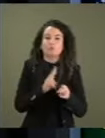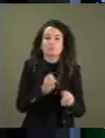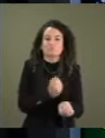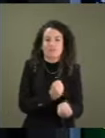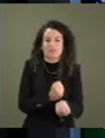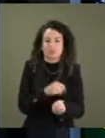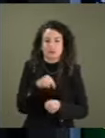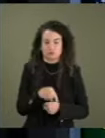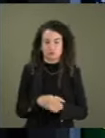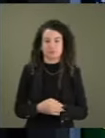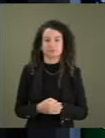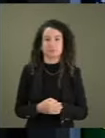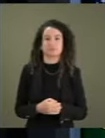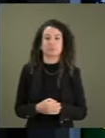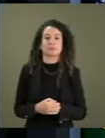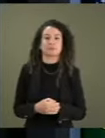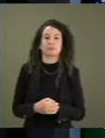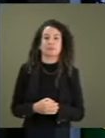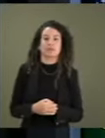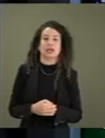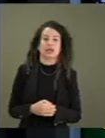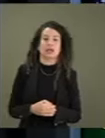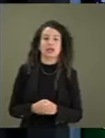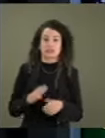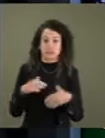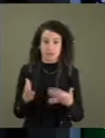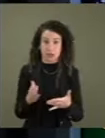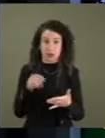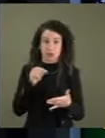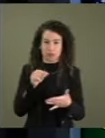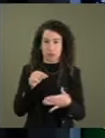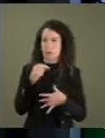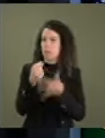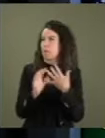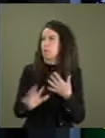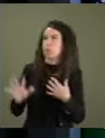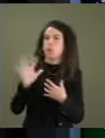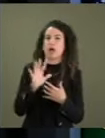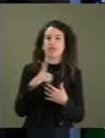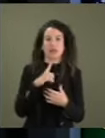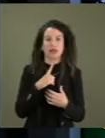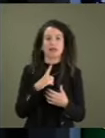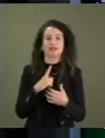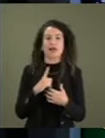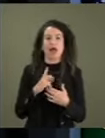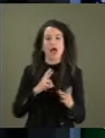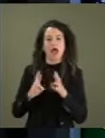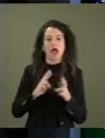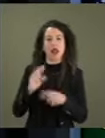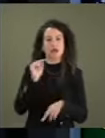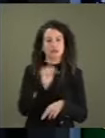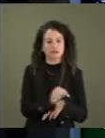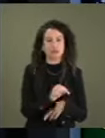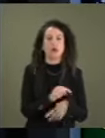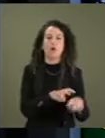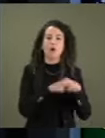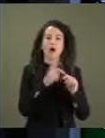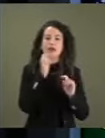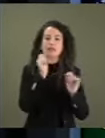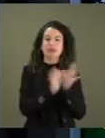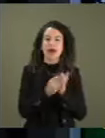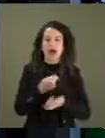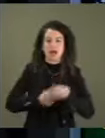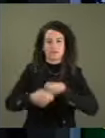dos homicídios tem relação com a disputa por tráfico de drogas. O